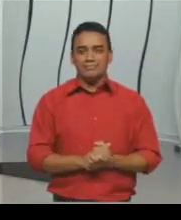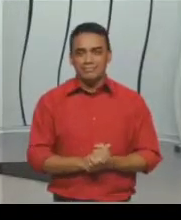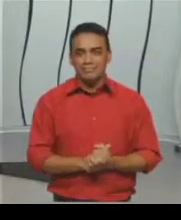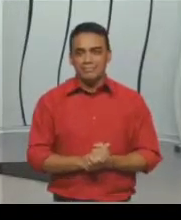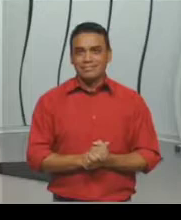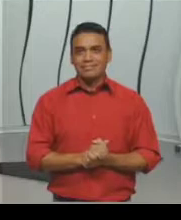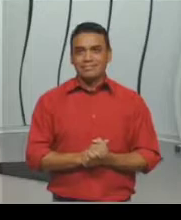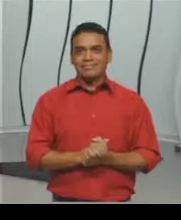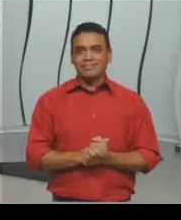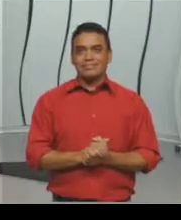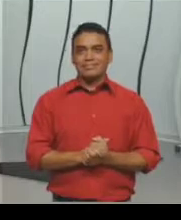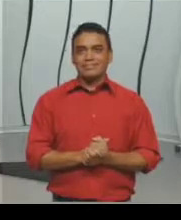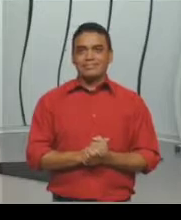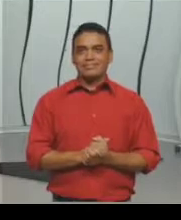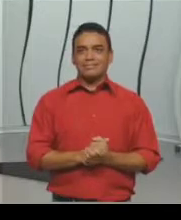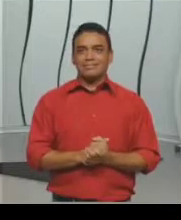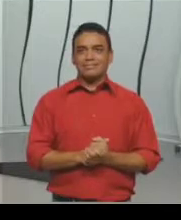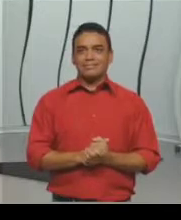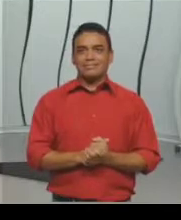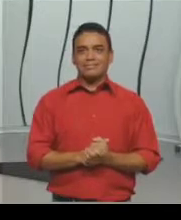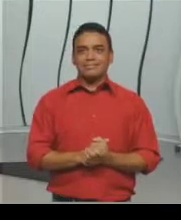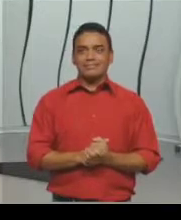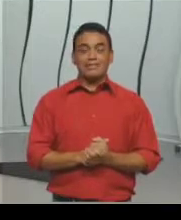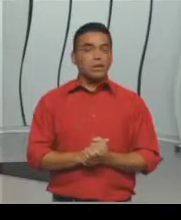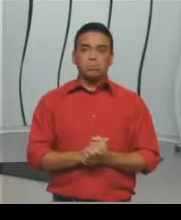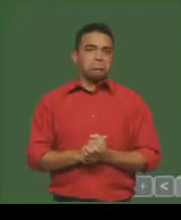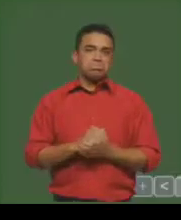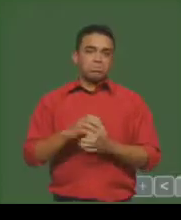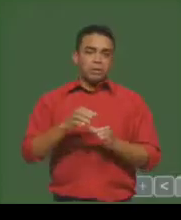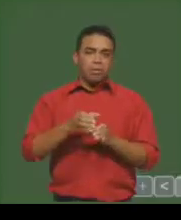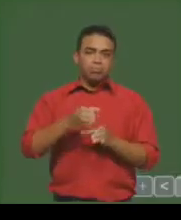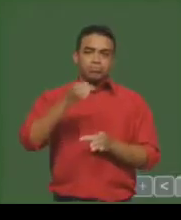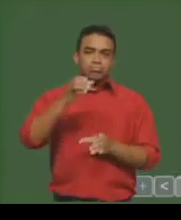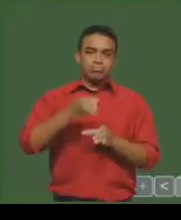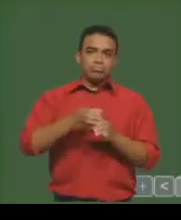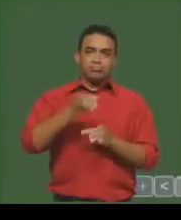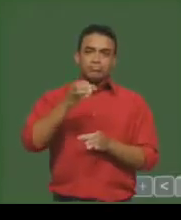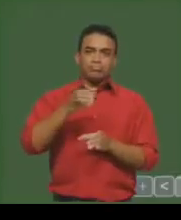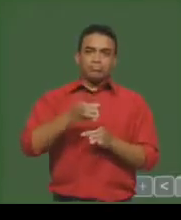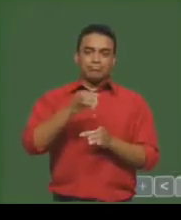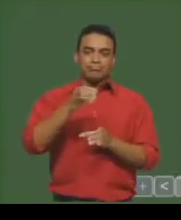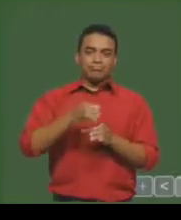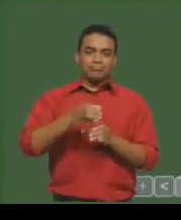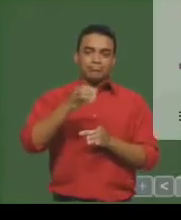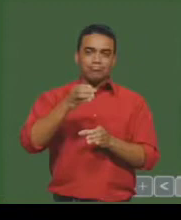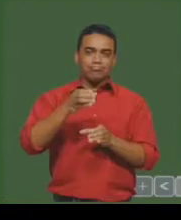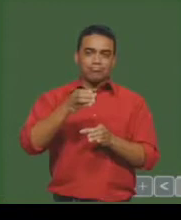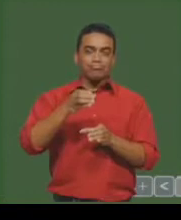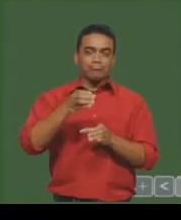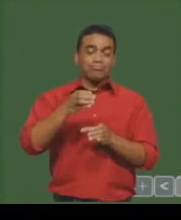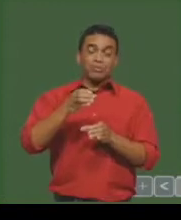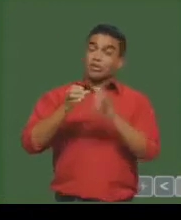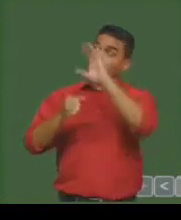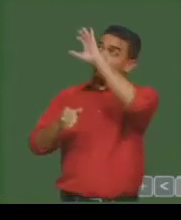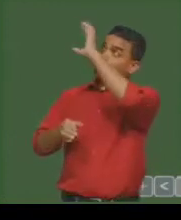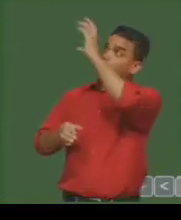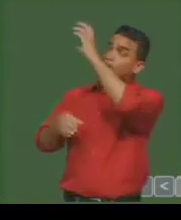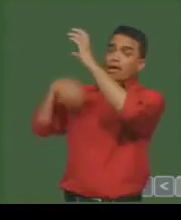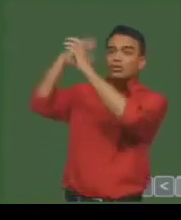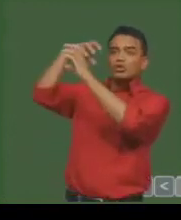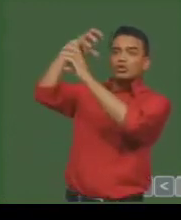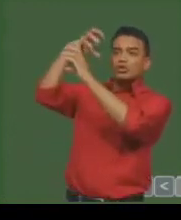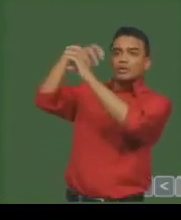É algo parecido com isso. Você tem lá um sisteminha, uma base, e tem uns